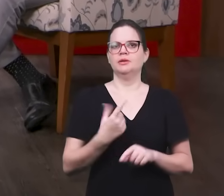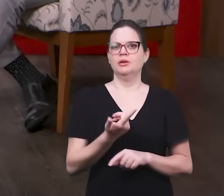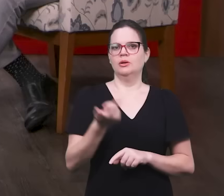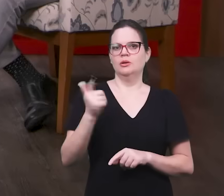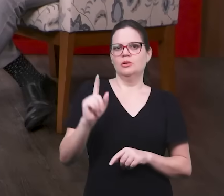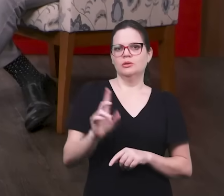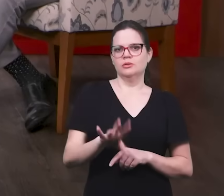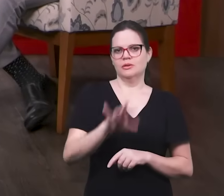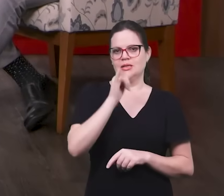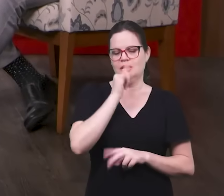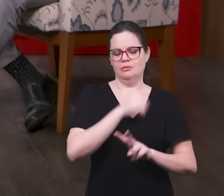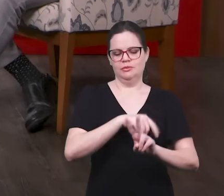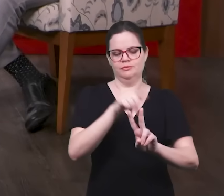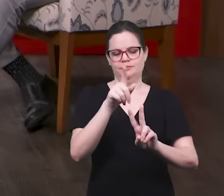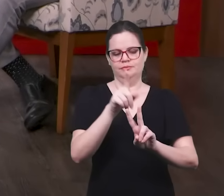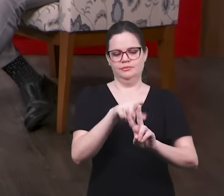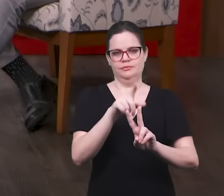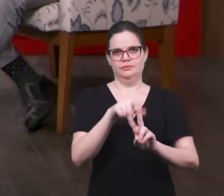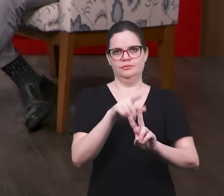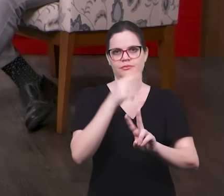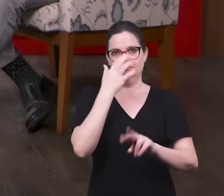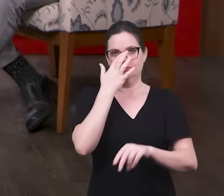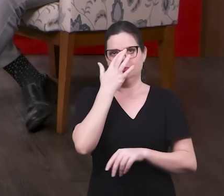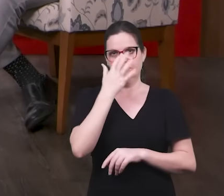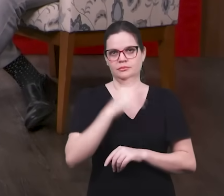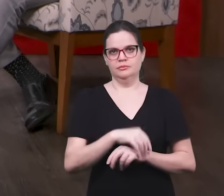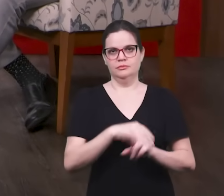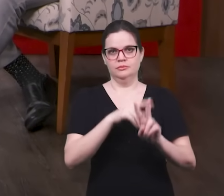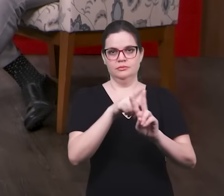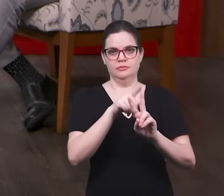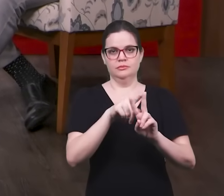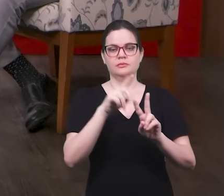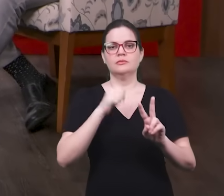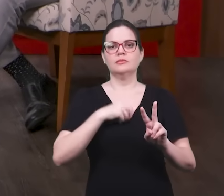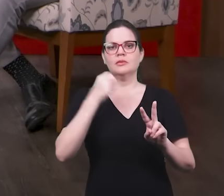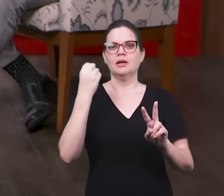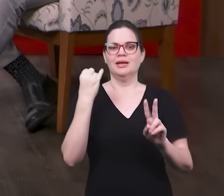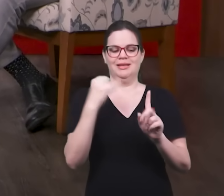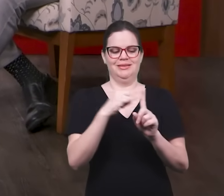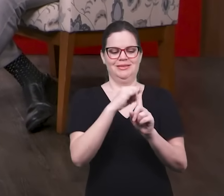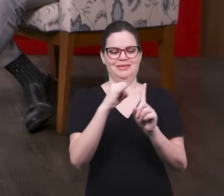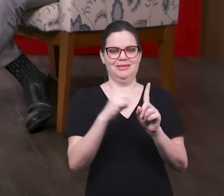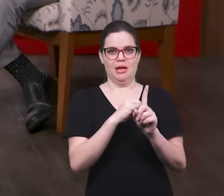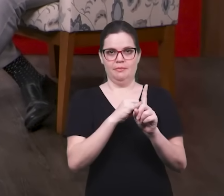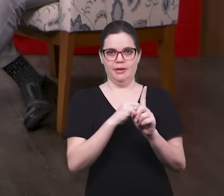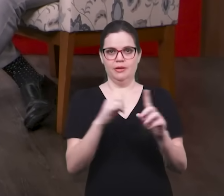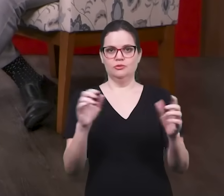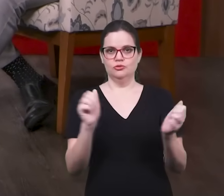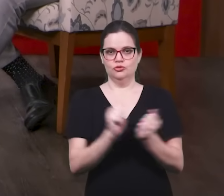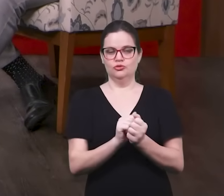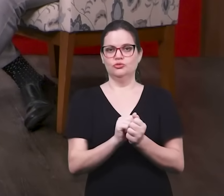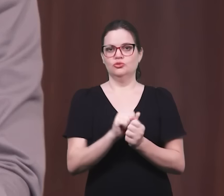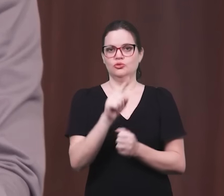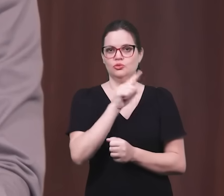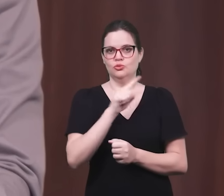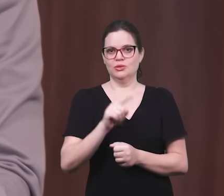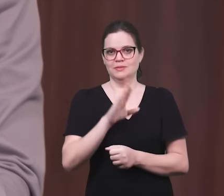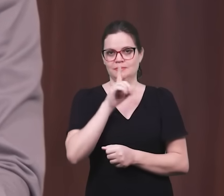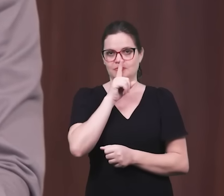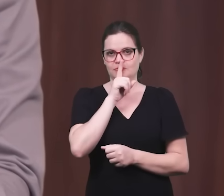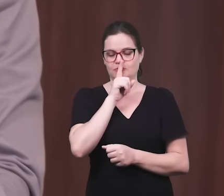assim, andorinha, você pega Isabel, a mãe de João Batista, Isabel e Zacarias, que